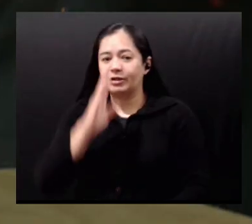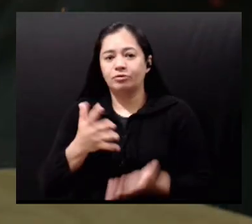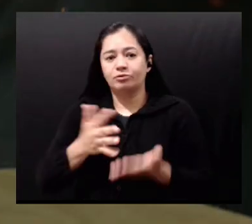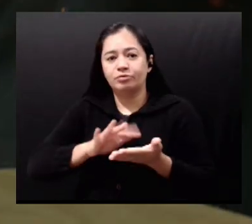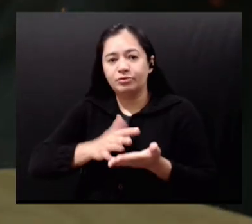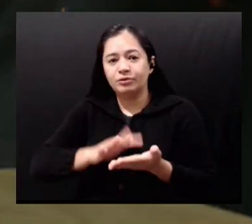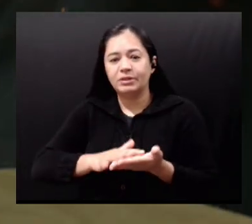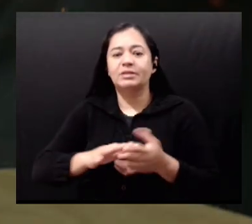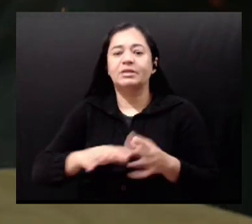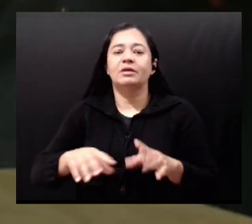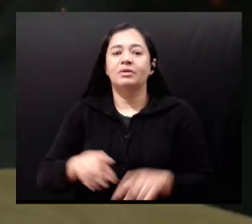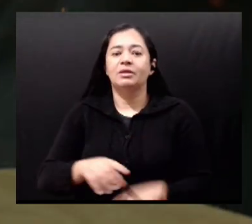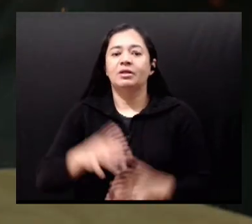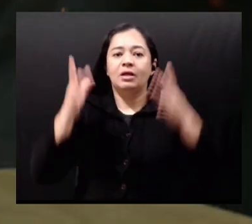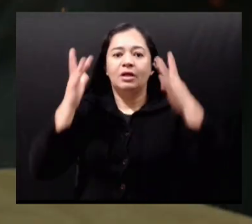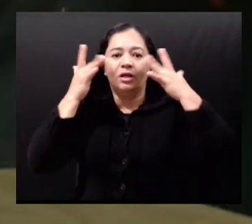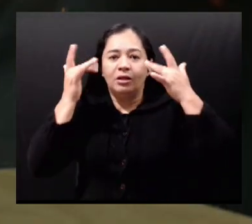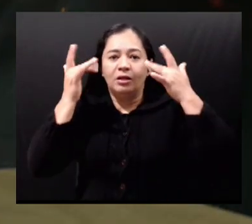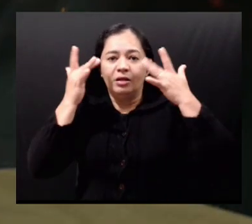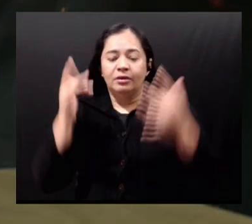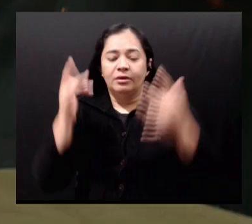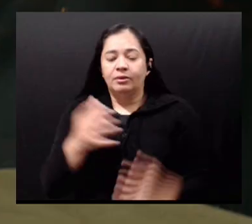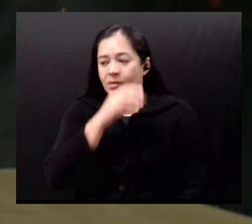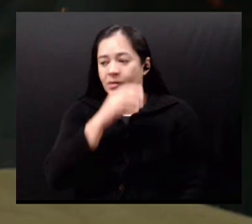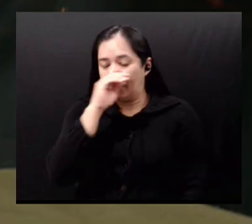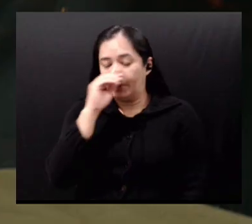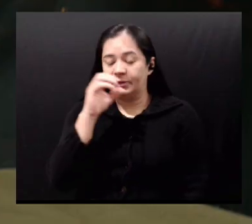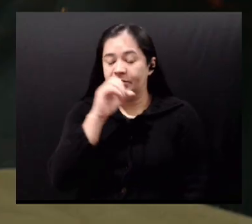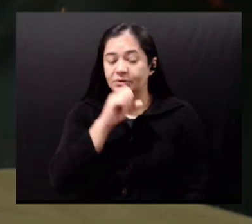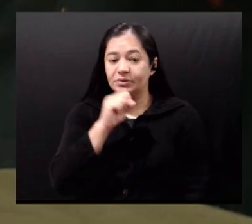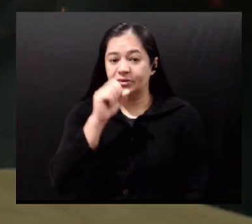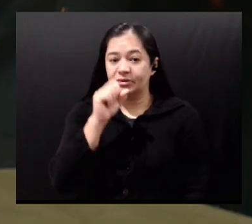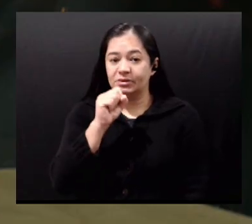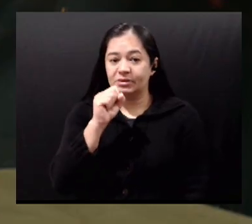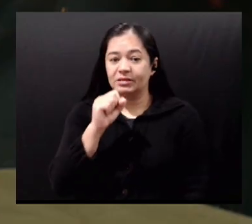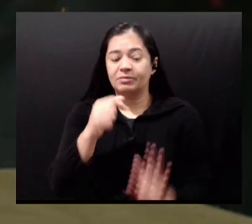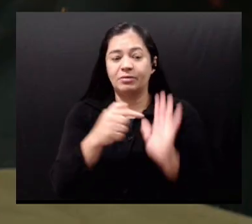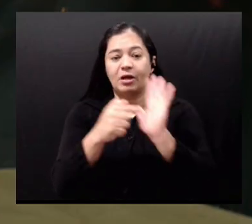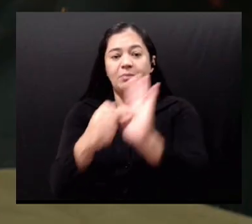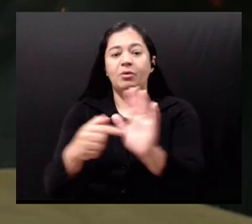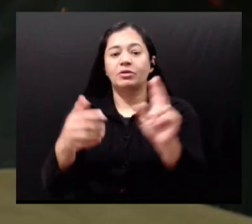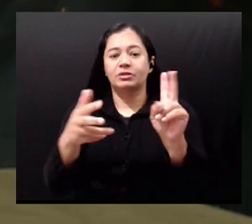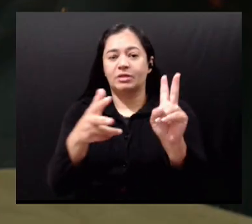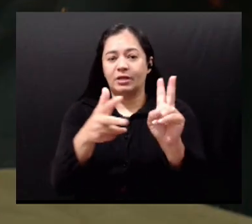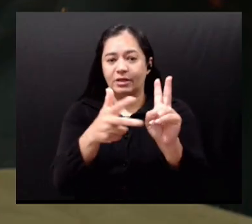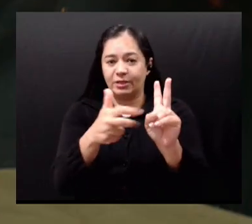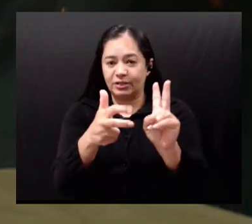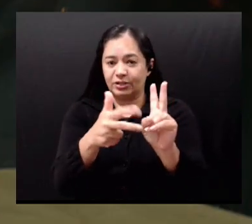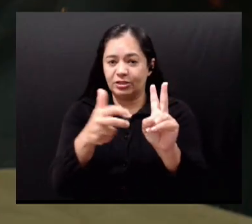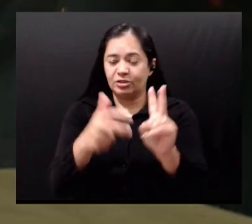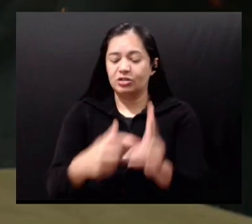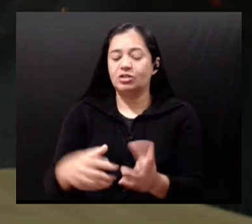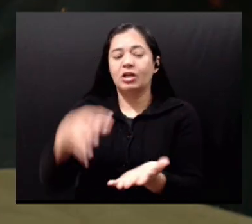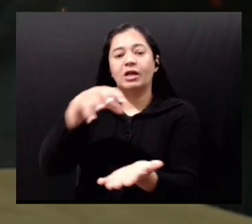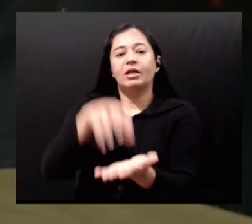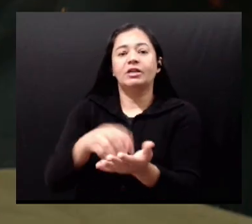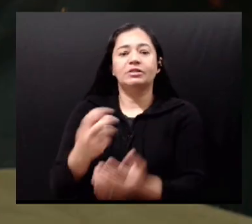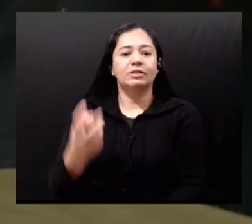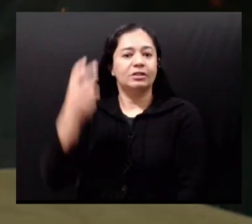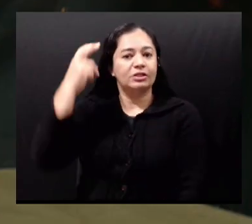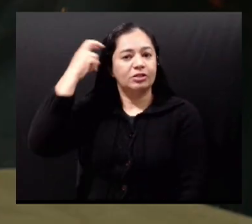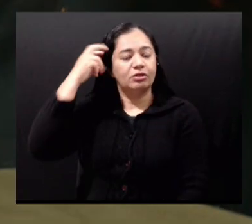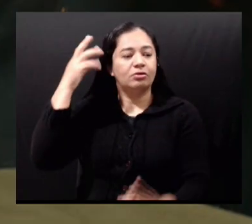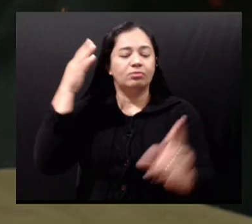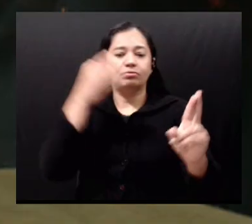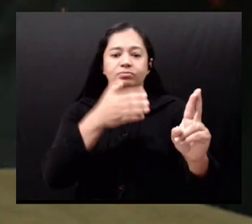de Arena. Também no sábado, a mostra indígena ocupa a Estação Cultura com representantes de 15